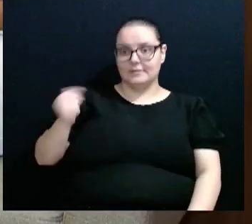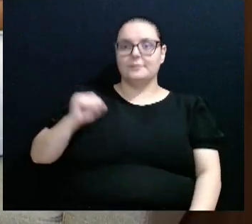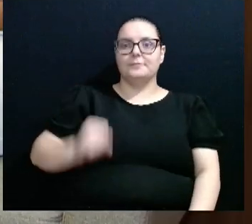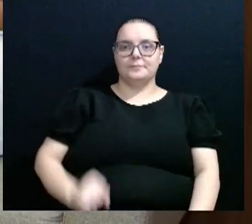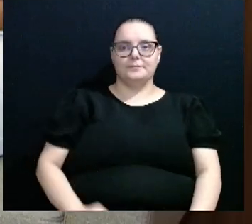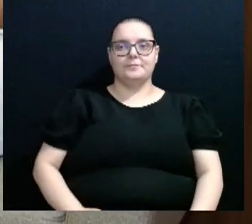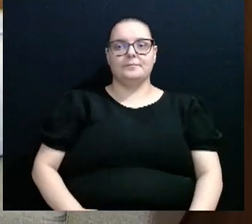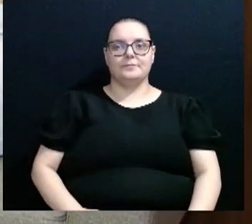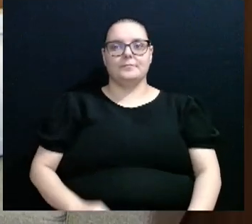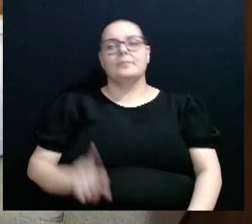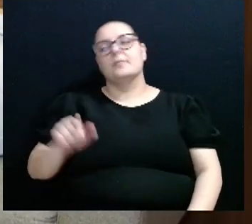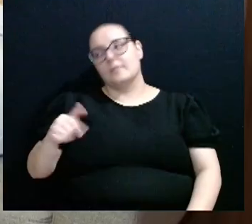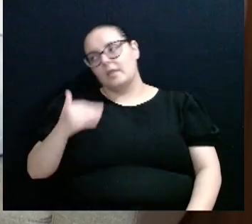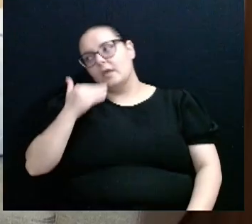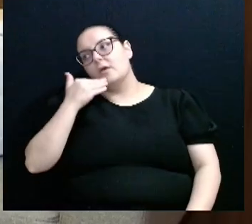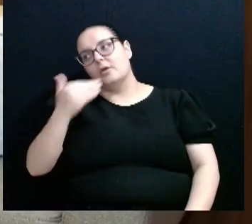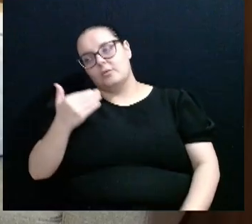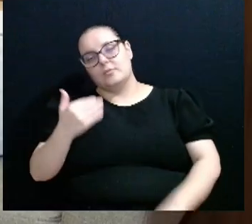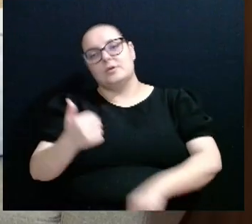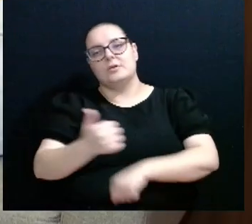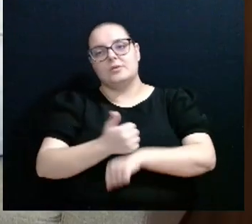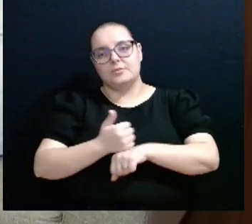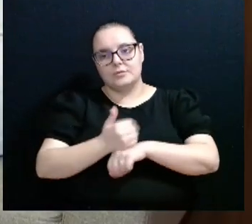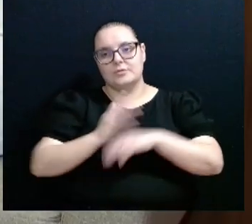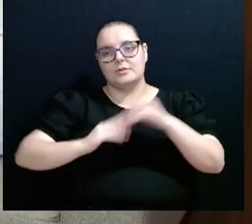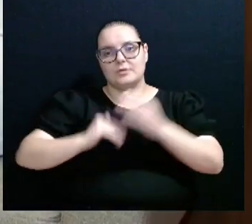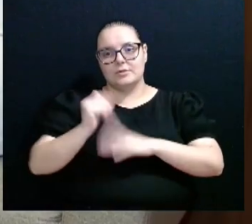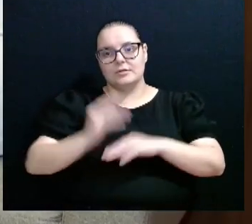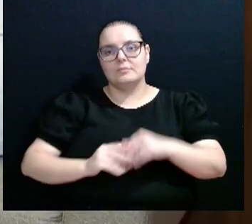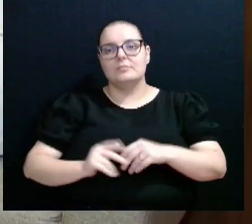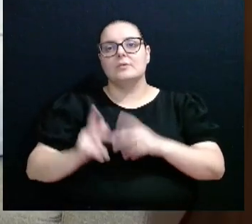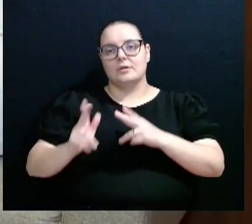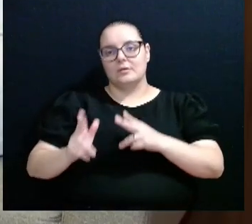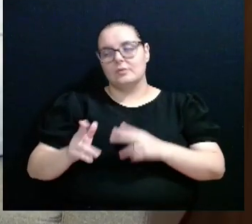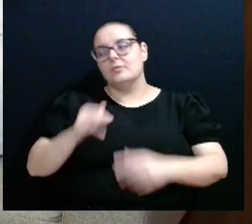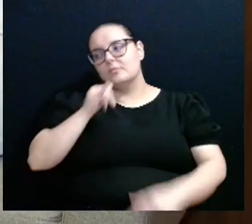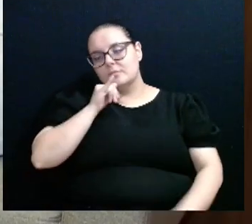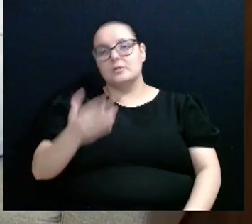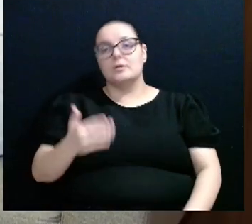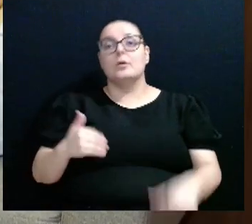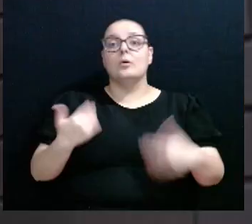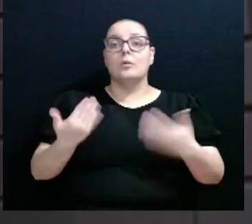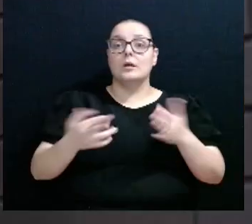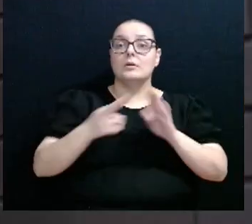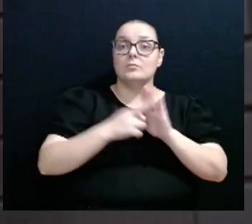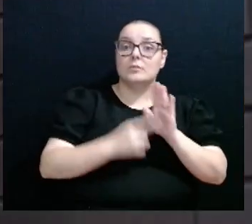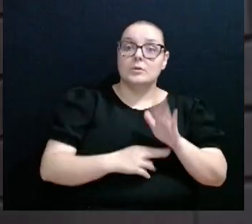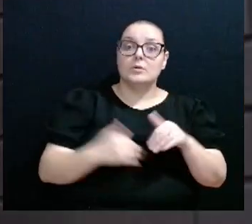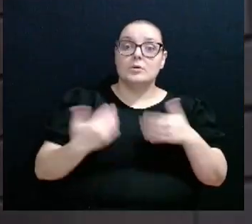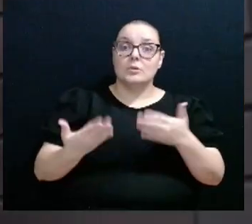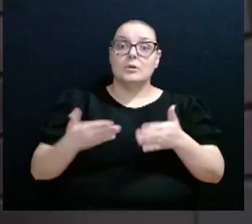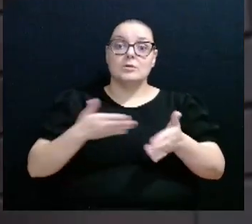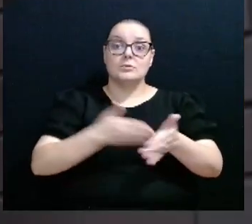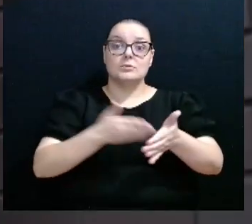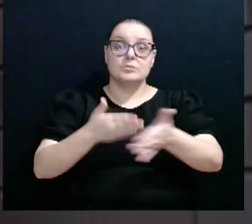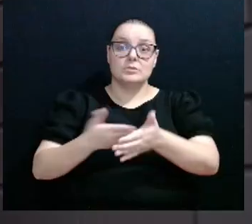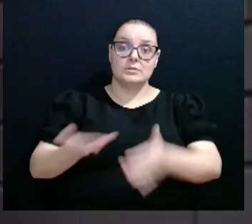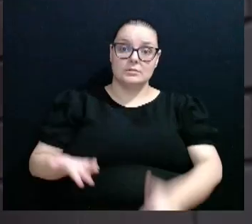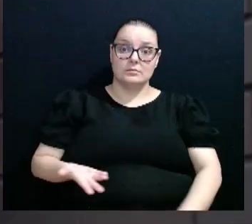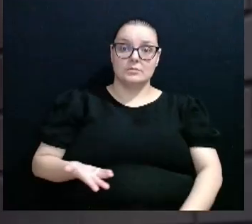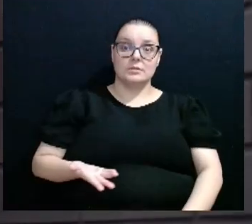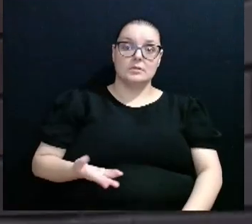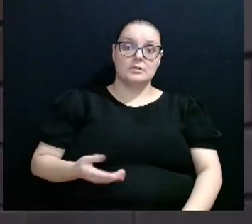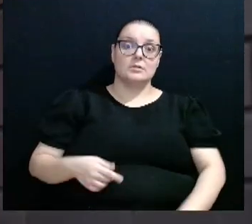ajuda profissional. Como é que eu converso com meu filho? Quais são as regras? Quais são os limites? E a questão do respeito, né? Para com